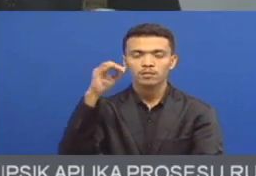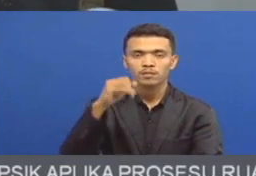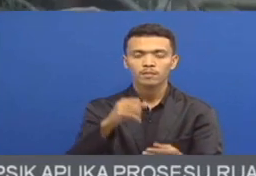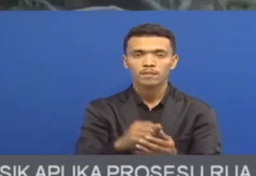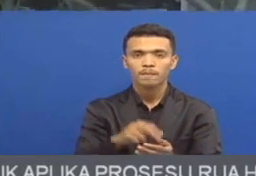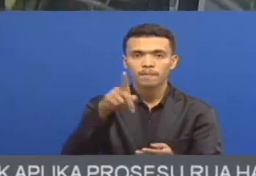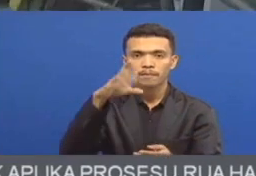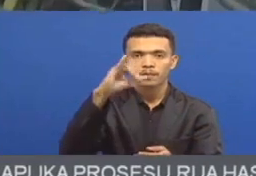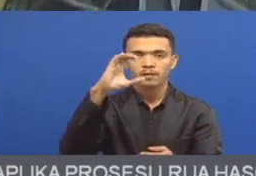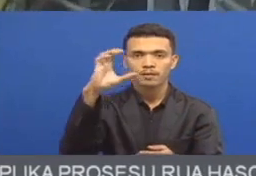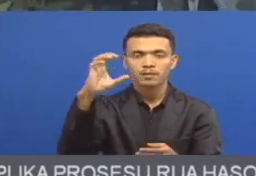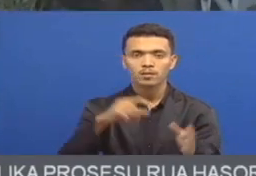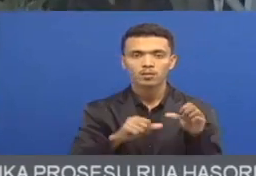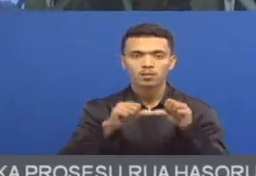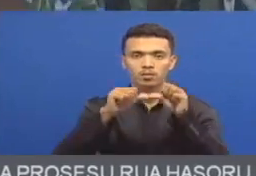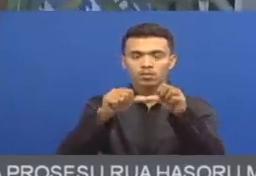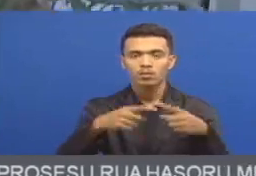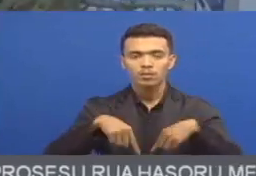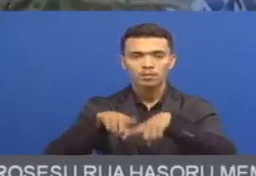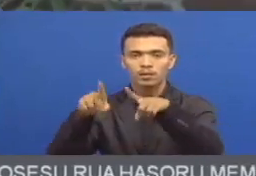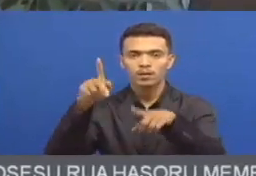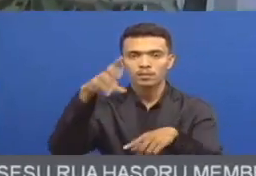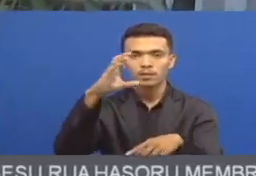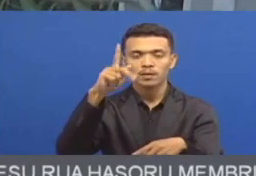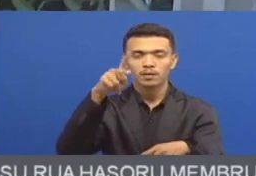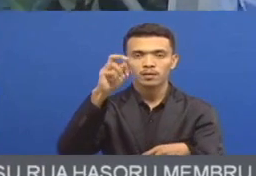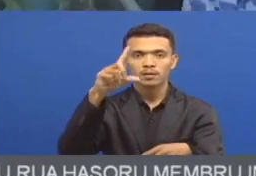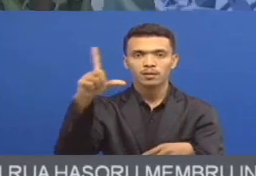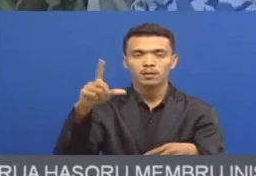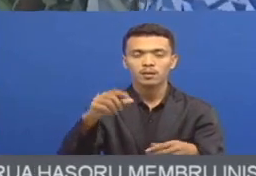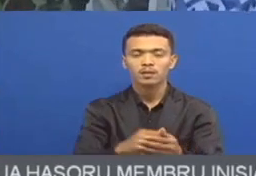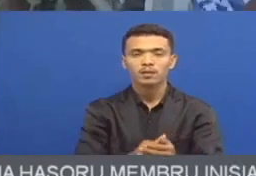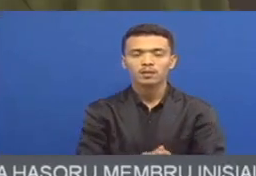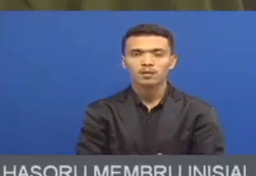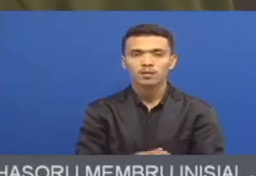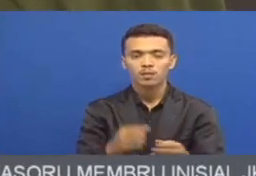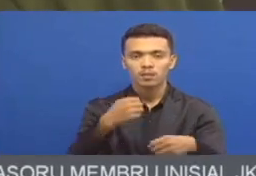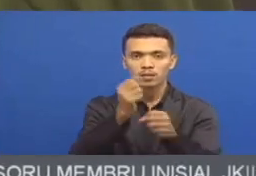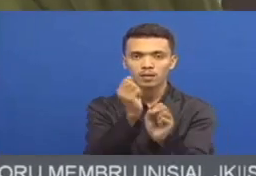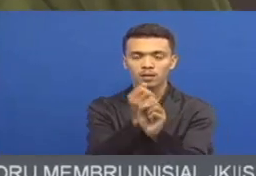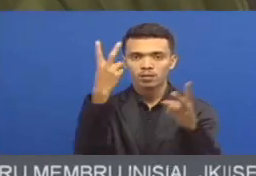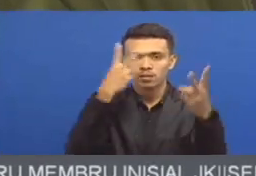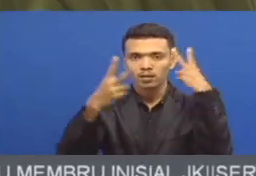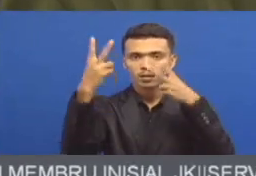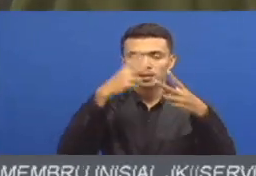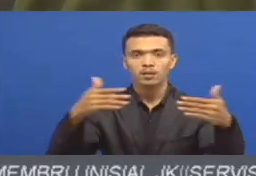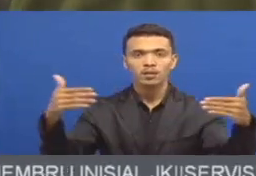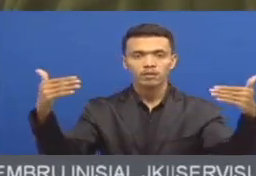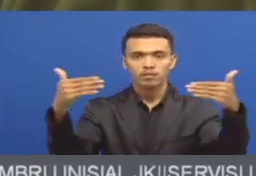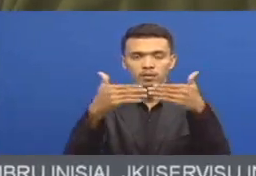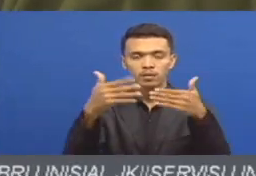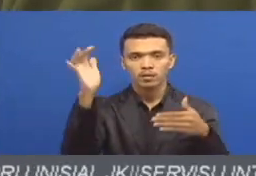Criminal continua a transmitir quedas para a PNTL. Imigração na Autoridade Aduaneiro, onde ralo controlo Macas e aponto